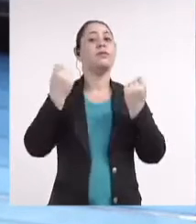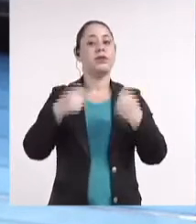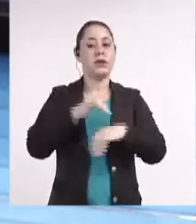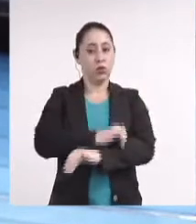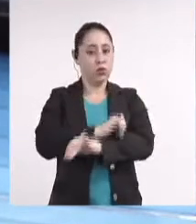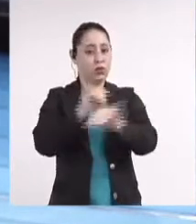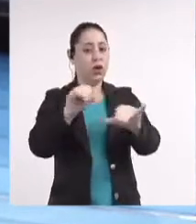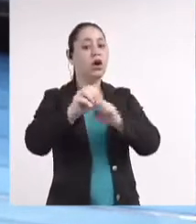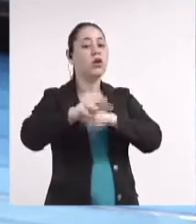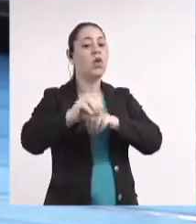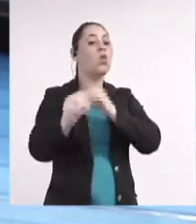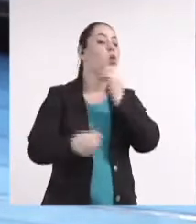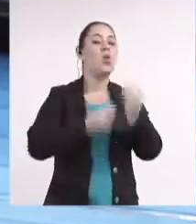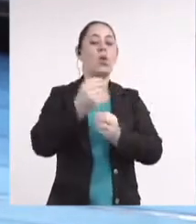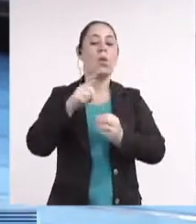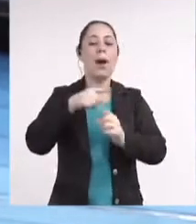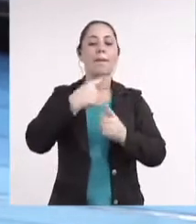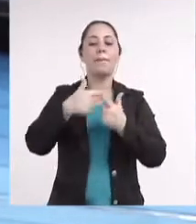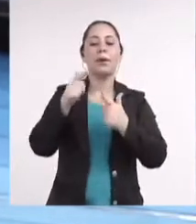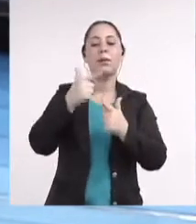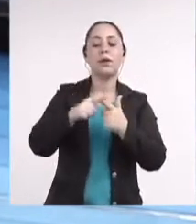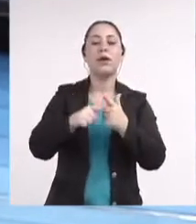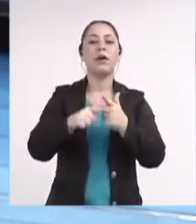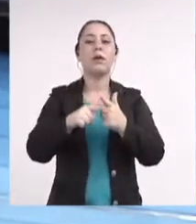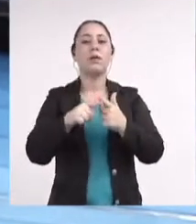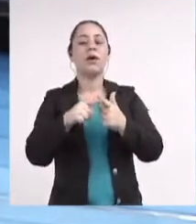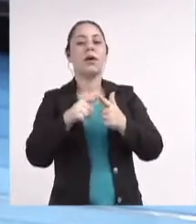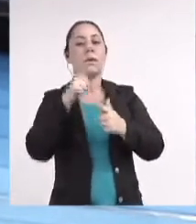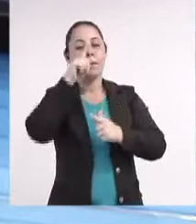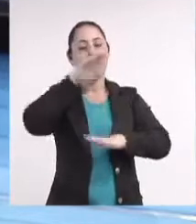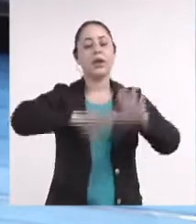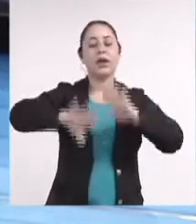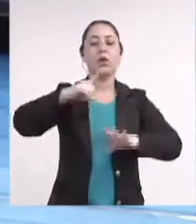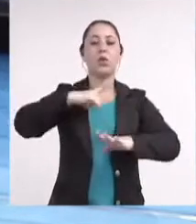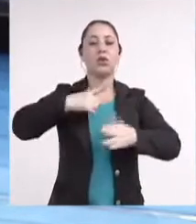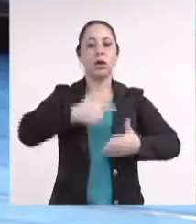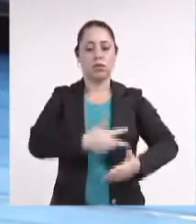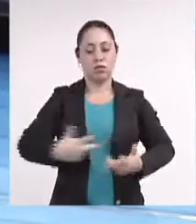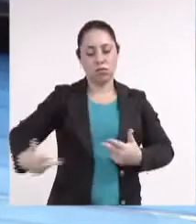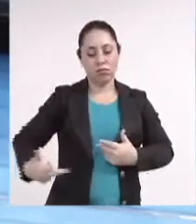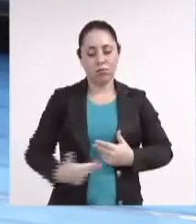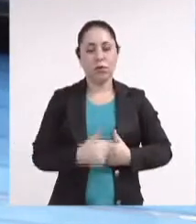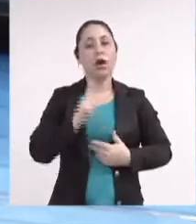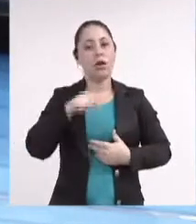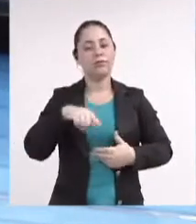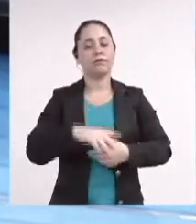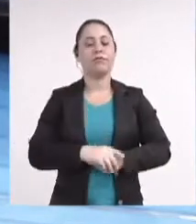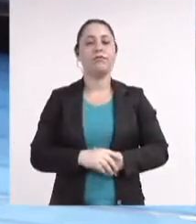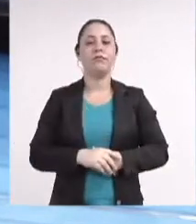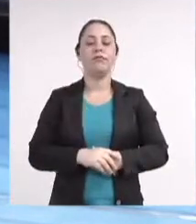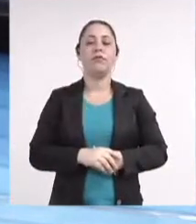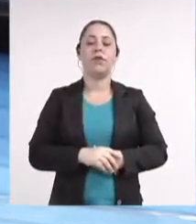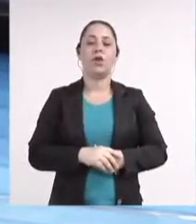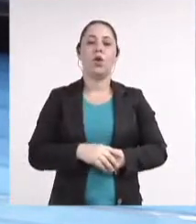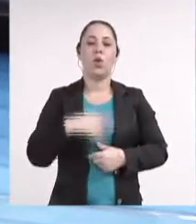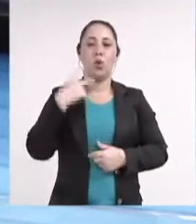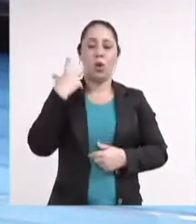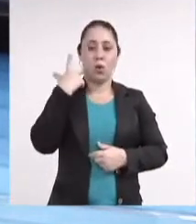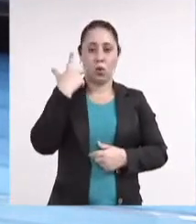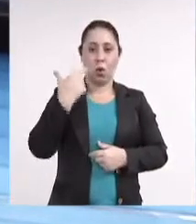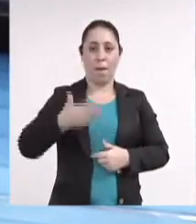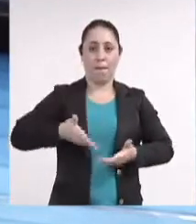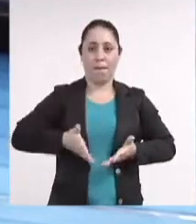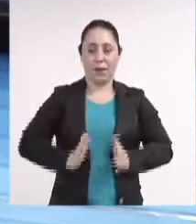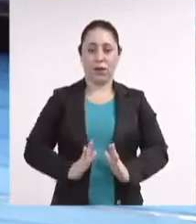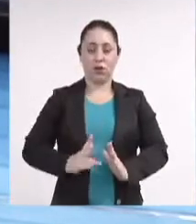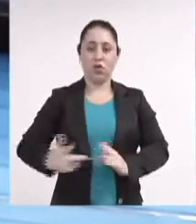os riscos do procedimento obrigatoriamente pelas unidades de saúde e as equipes, né, que realizam aí o parto. O parto normal